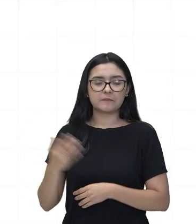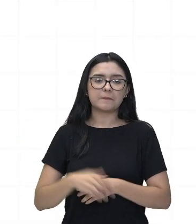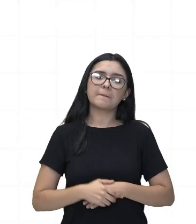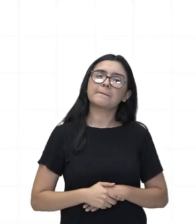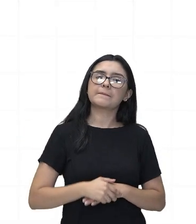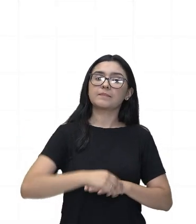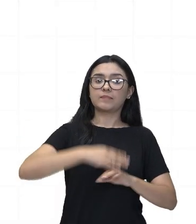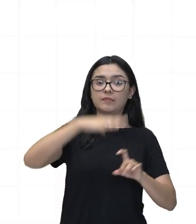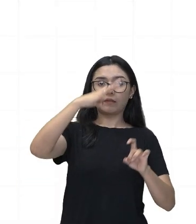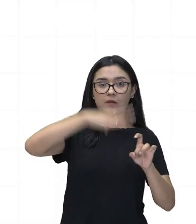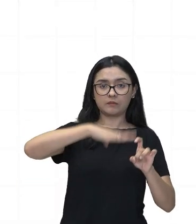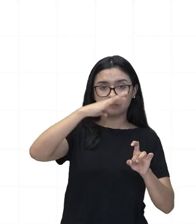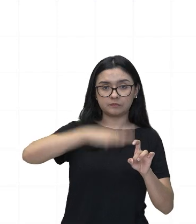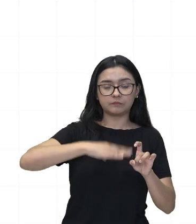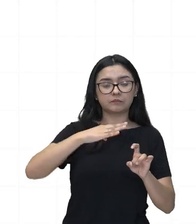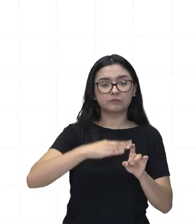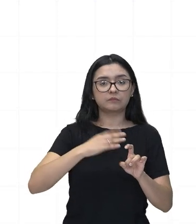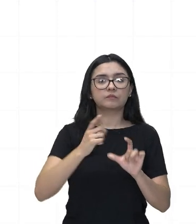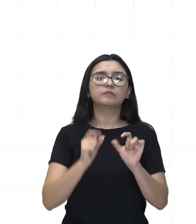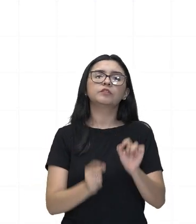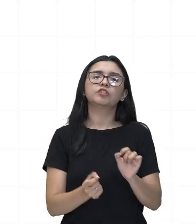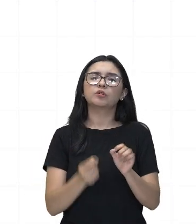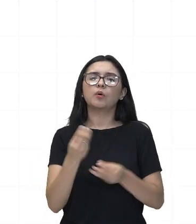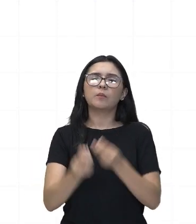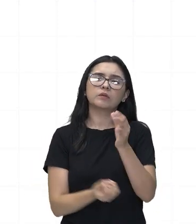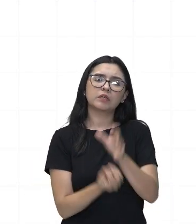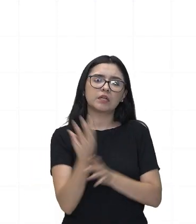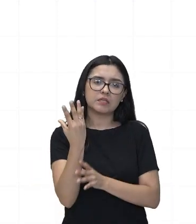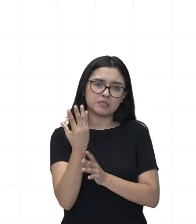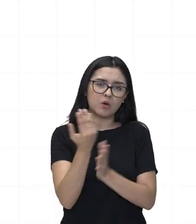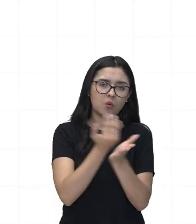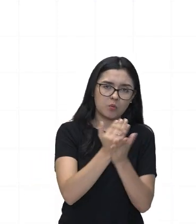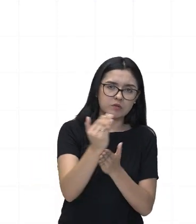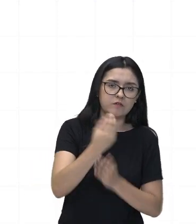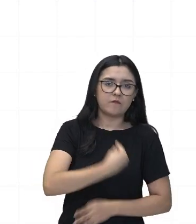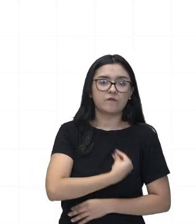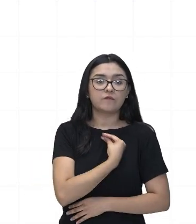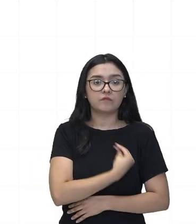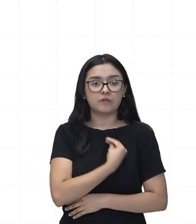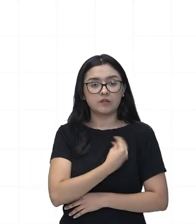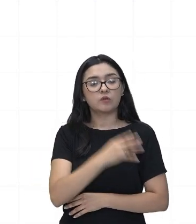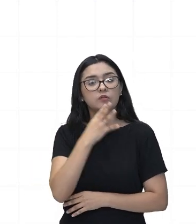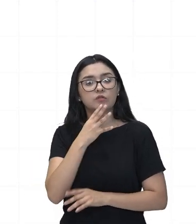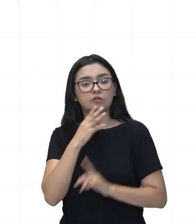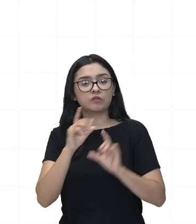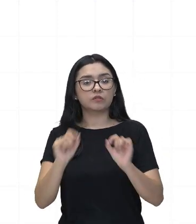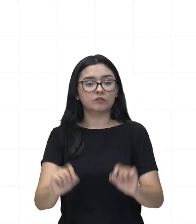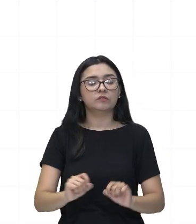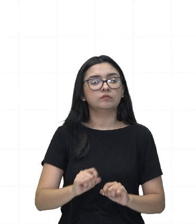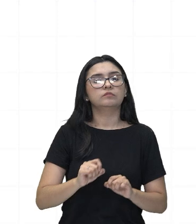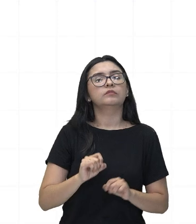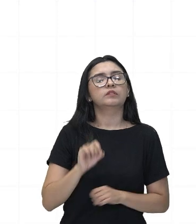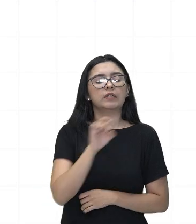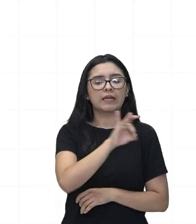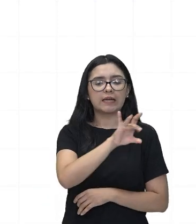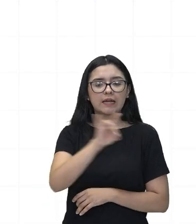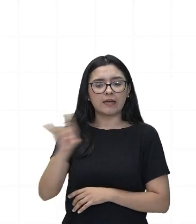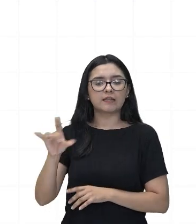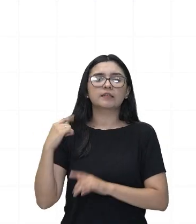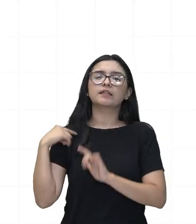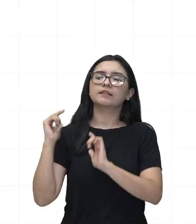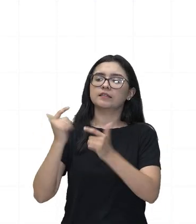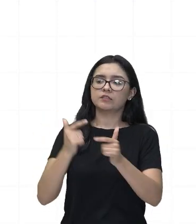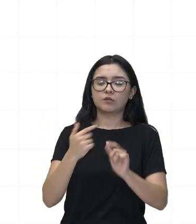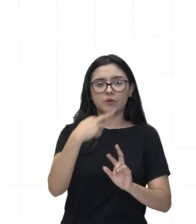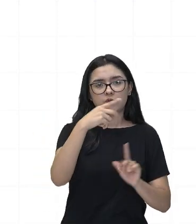Nos mitos de origem ou mitos de criação, conhecemos como, segundo cada tradição religiosa,